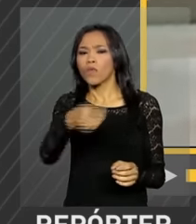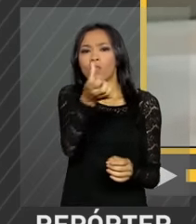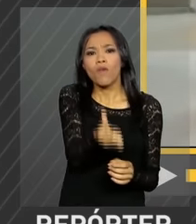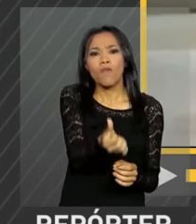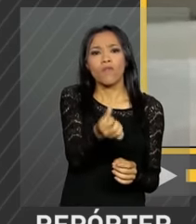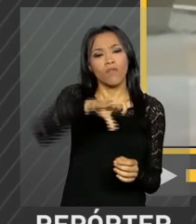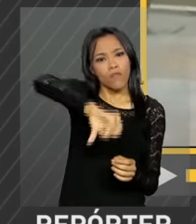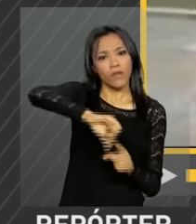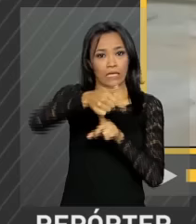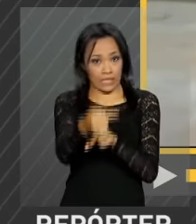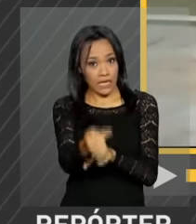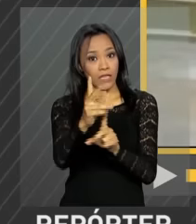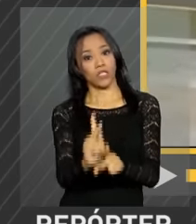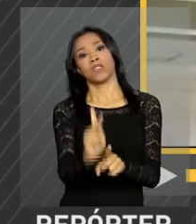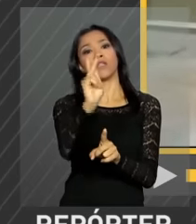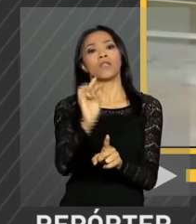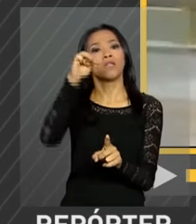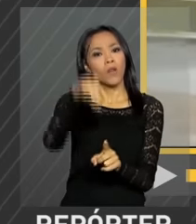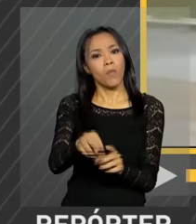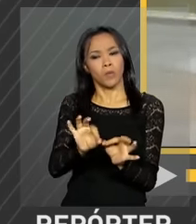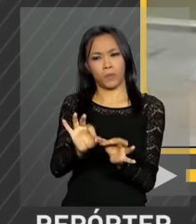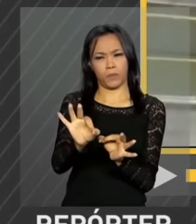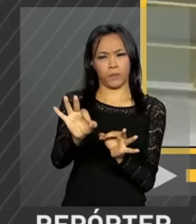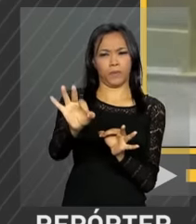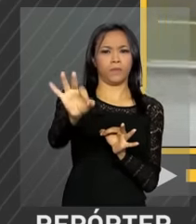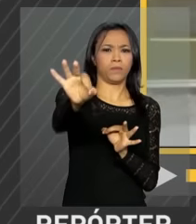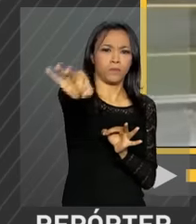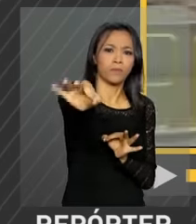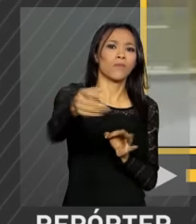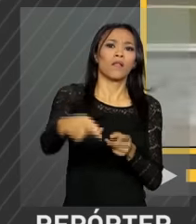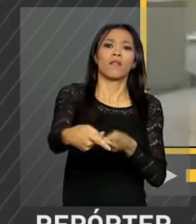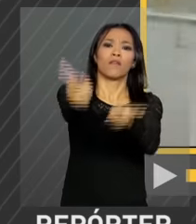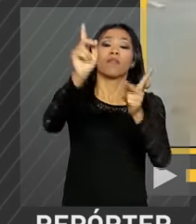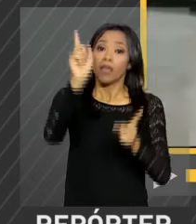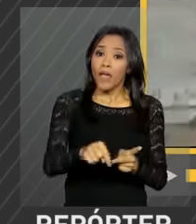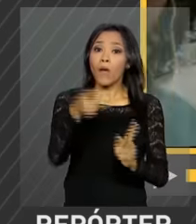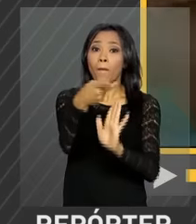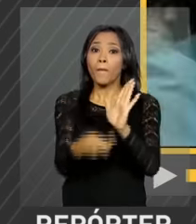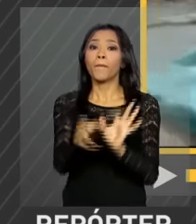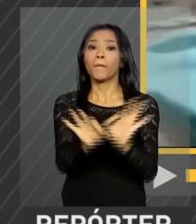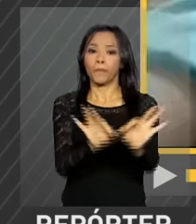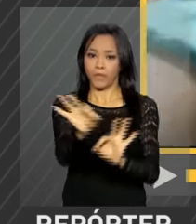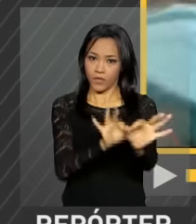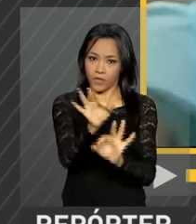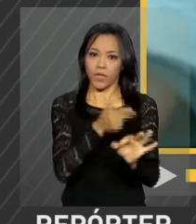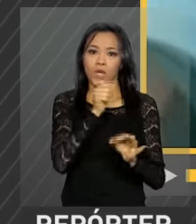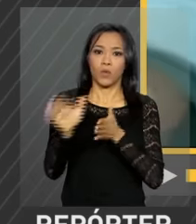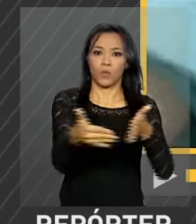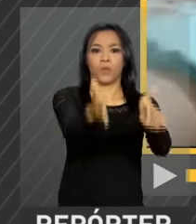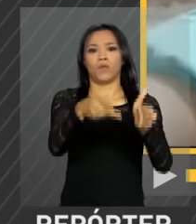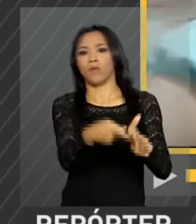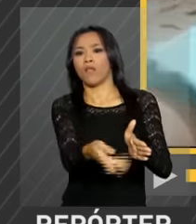quilômetros dos 217 que formam o eixo leste do projeto de integração do Rio São Francisco. E